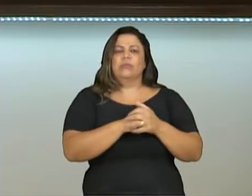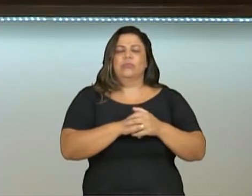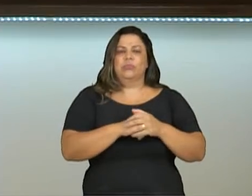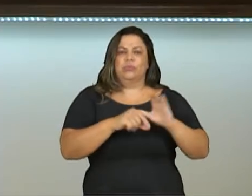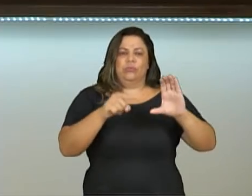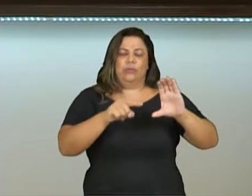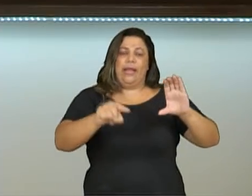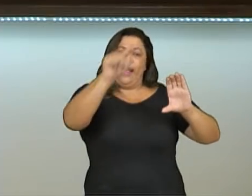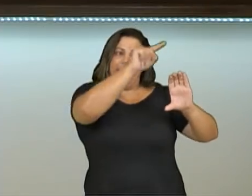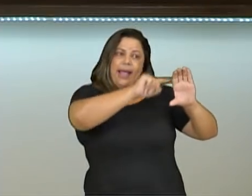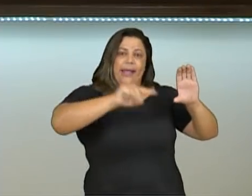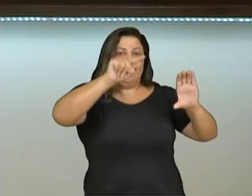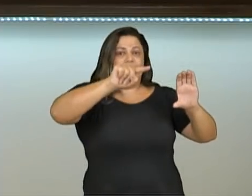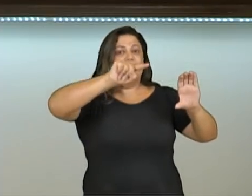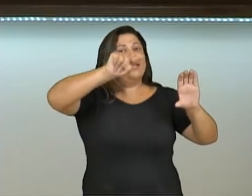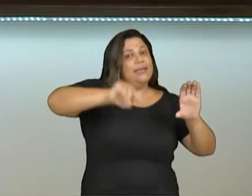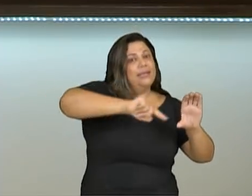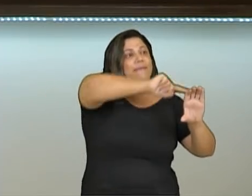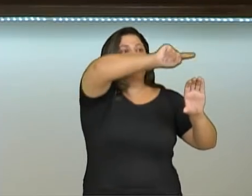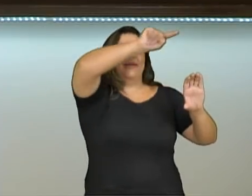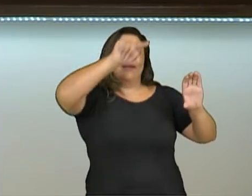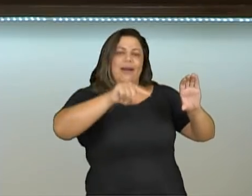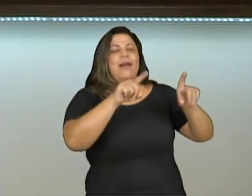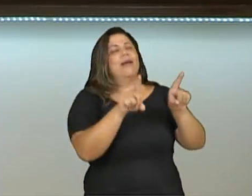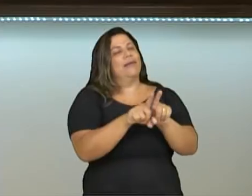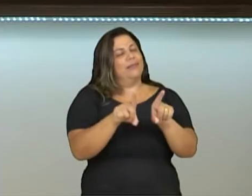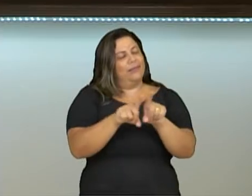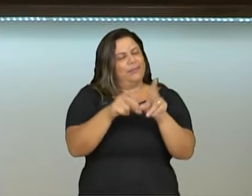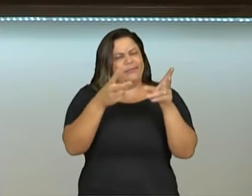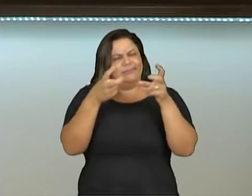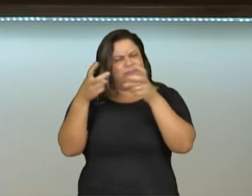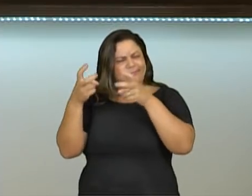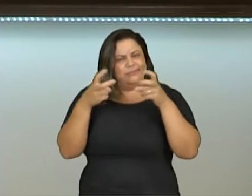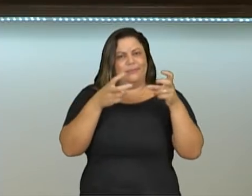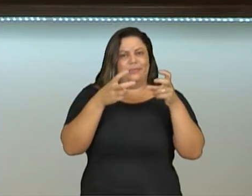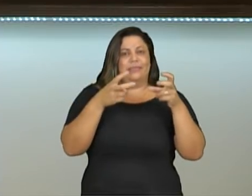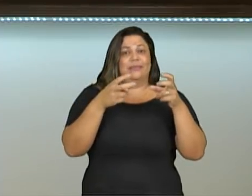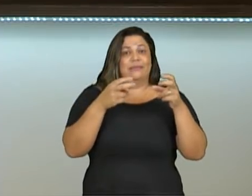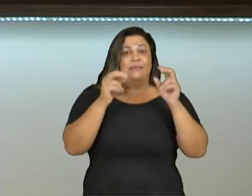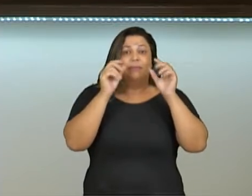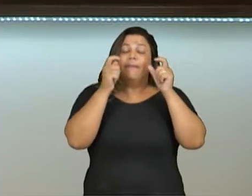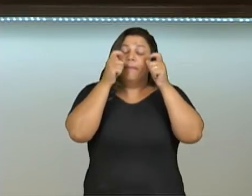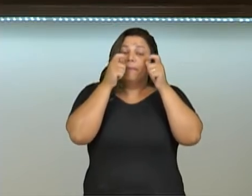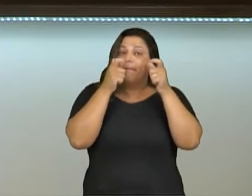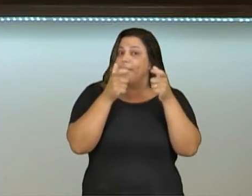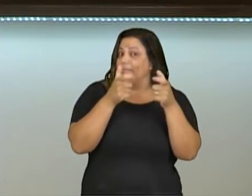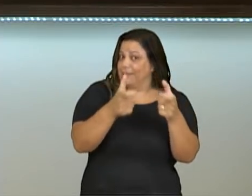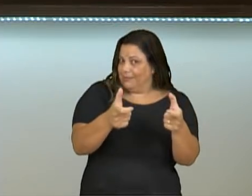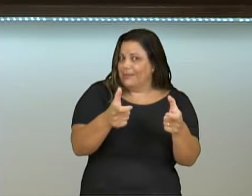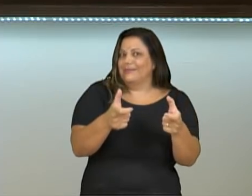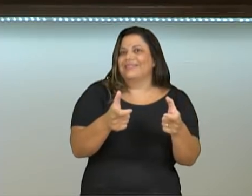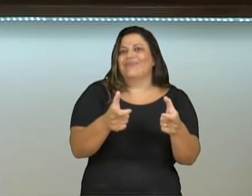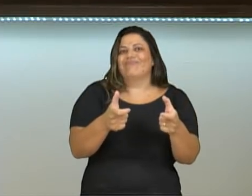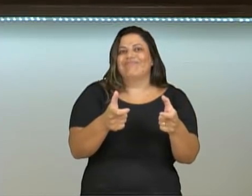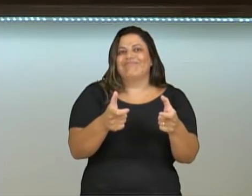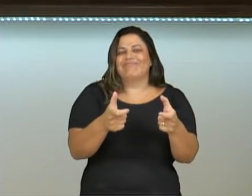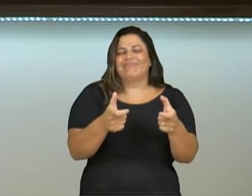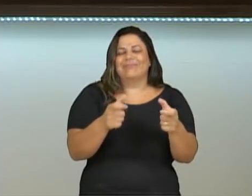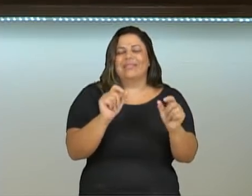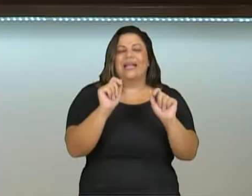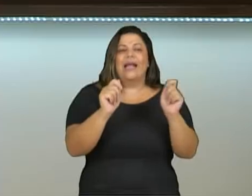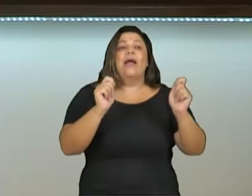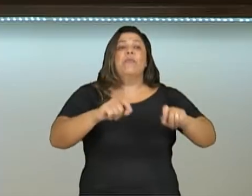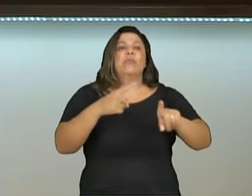como no sentido anti-horário. Então, prestem atenção aqui, eu deixei aqui uma dica, né, de que toda a circunferência